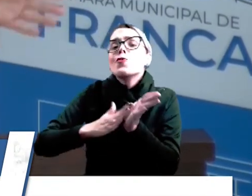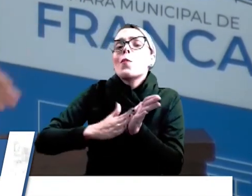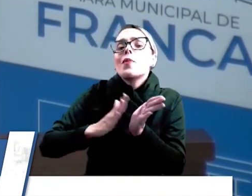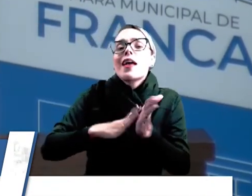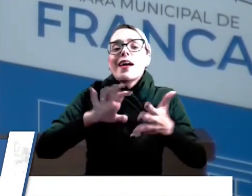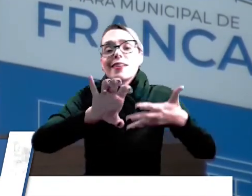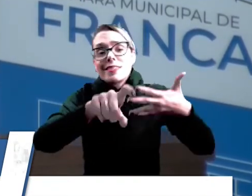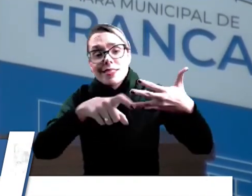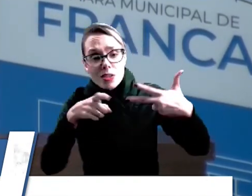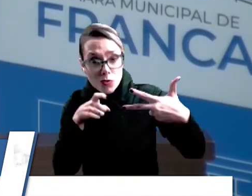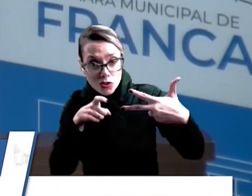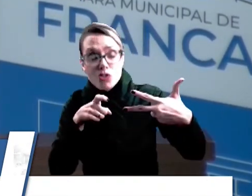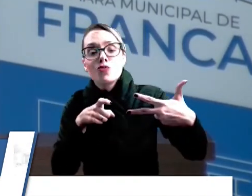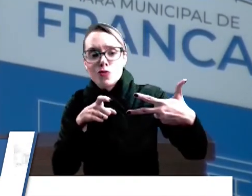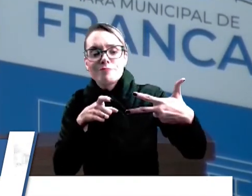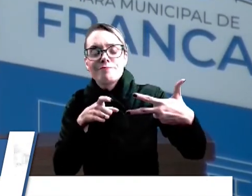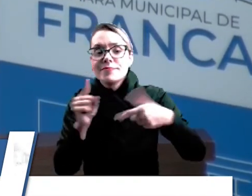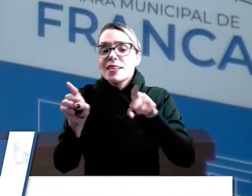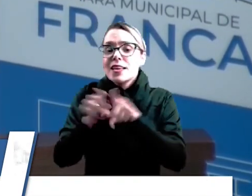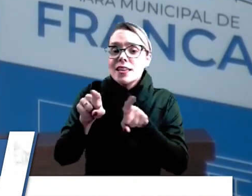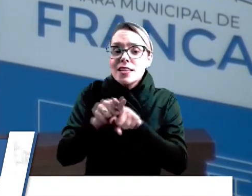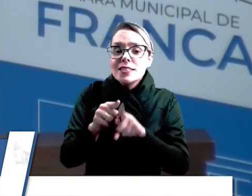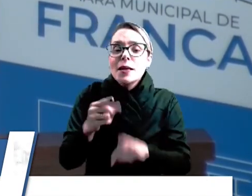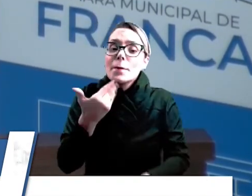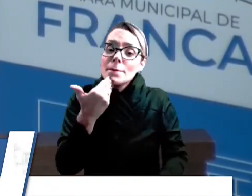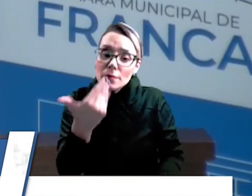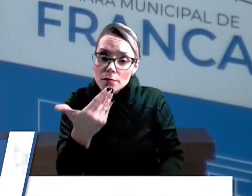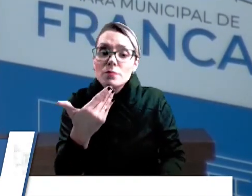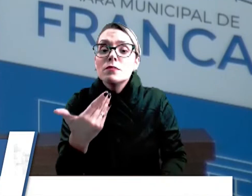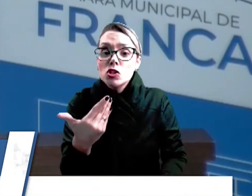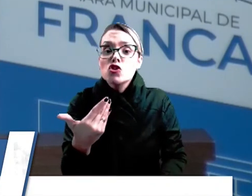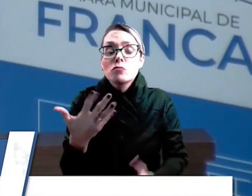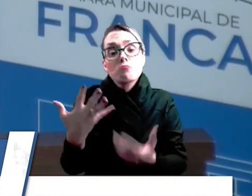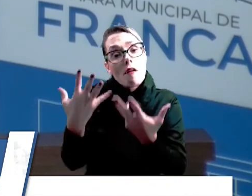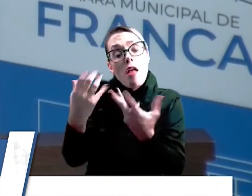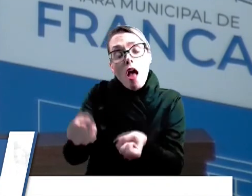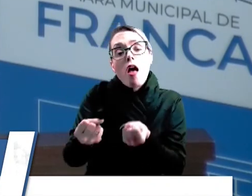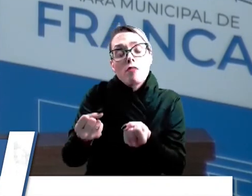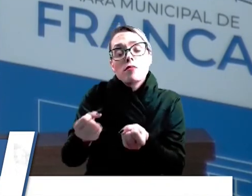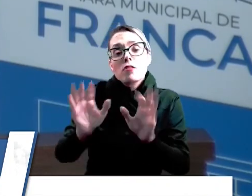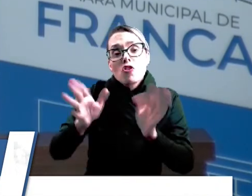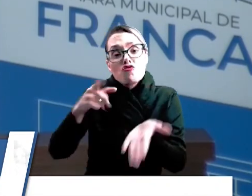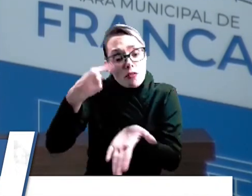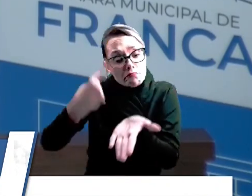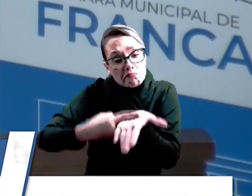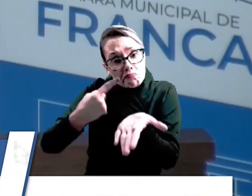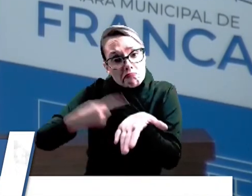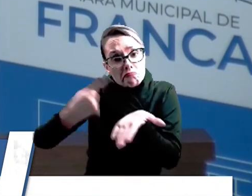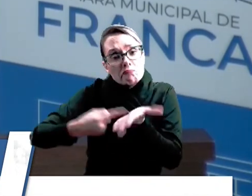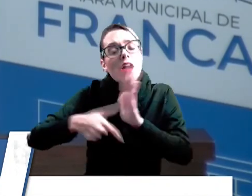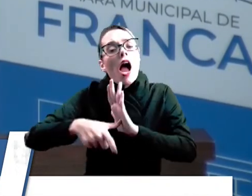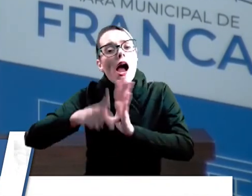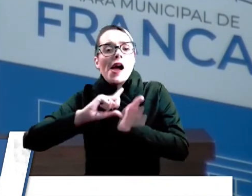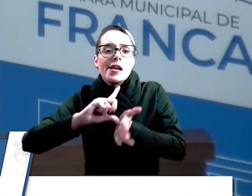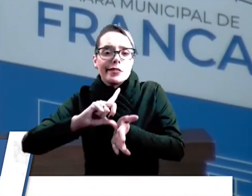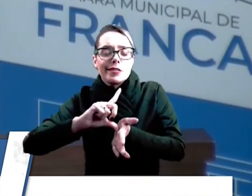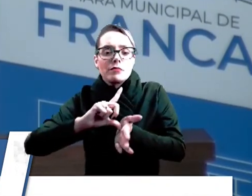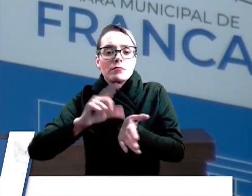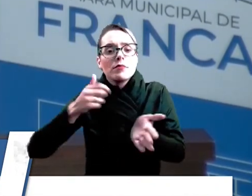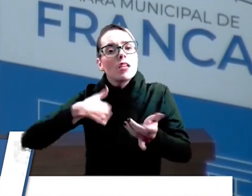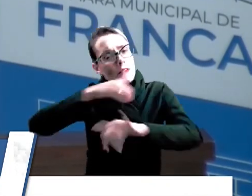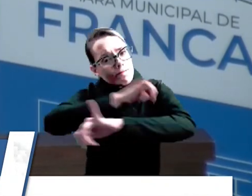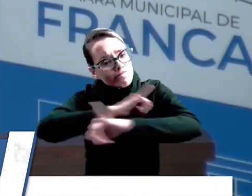possível para atender a solicitação que já foi comprometida com o pessoal lá. Então eu queria deixar só registrada essa mensagem